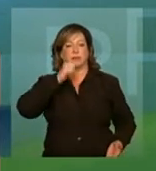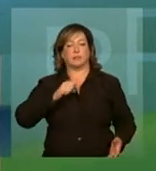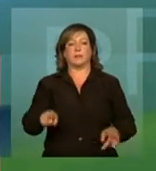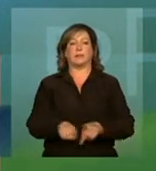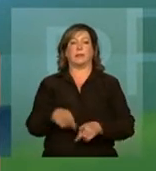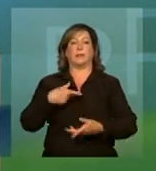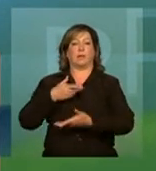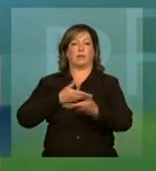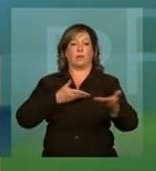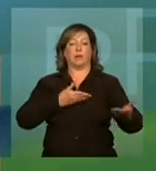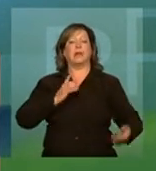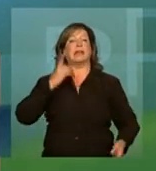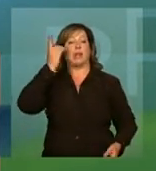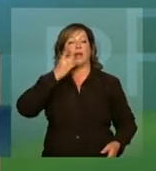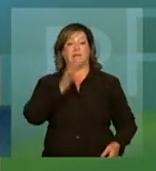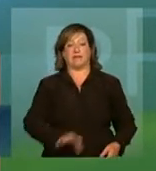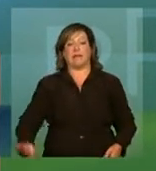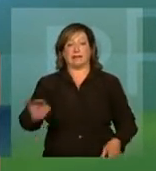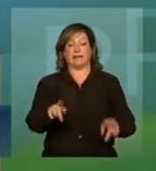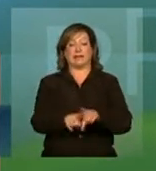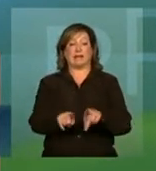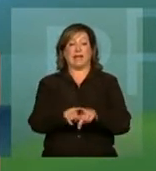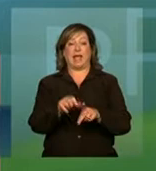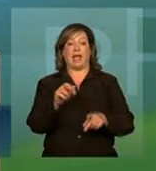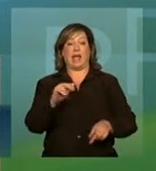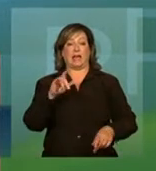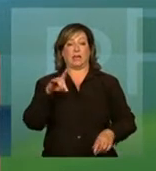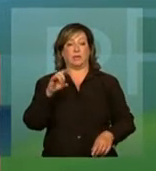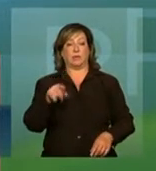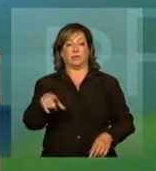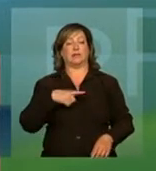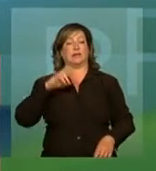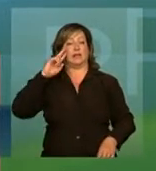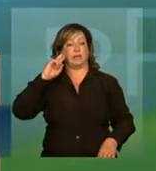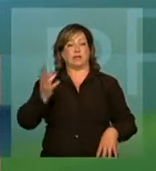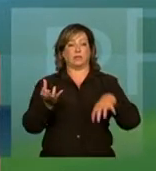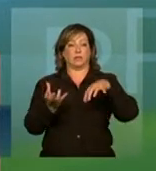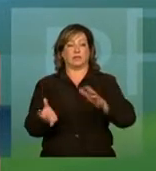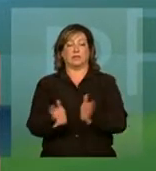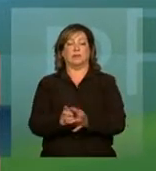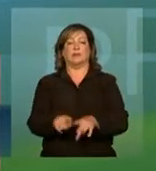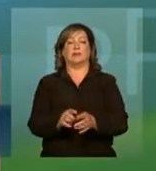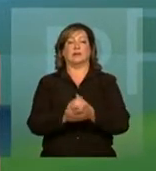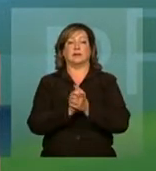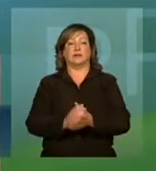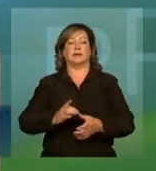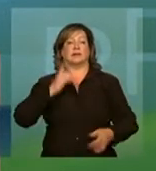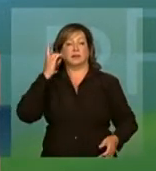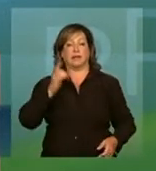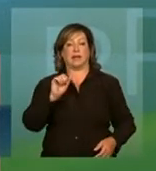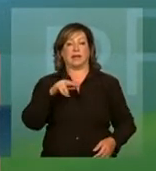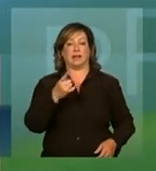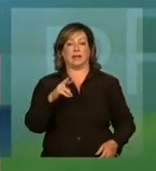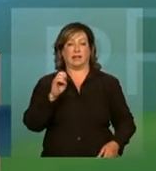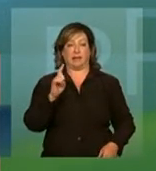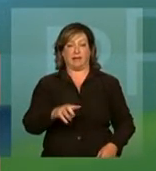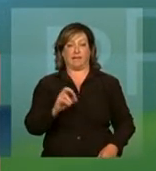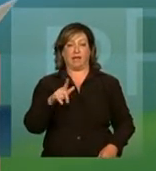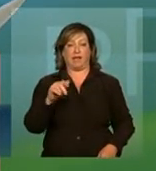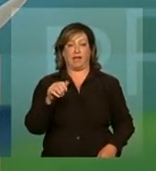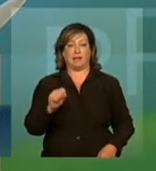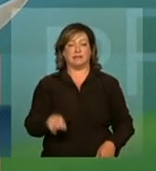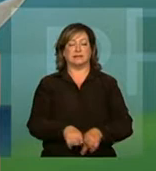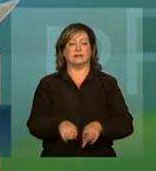os deputados federais, Arlindo Chinaglia, líder do governo na Câmara, deputado André Vargas, nosso vice-presidente da Câmara dos